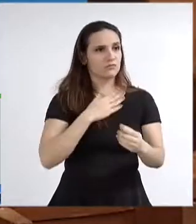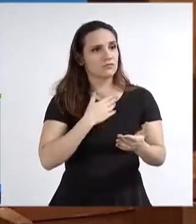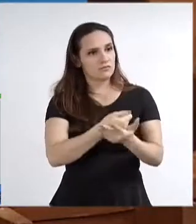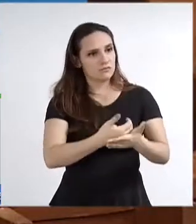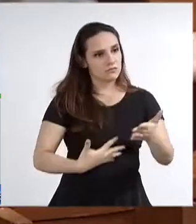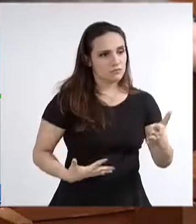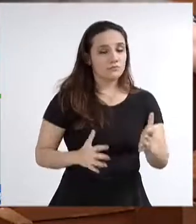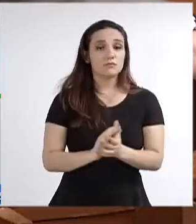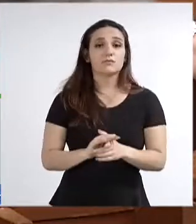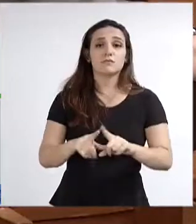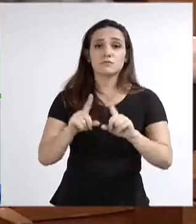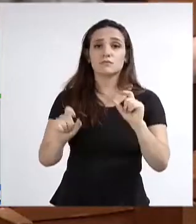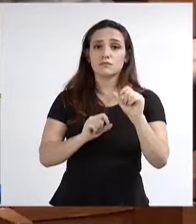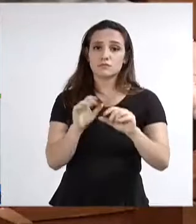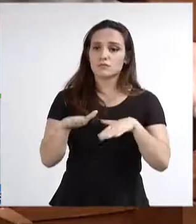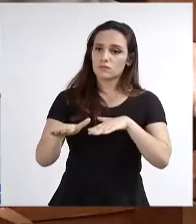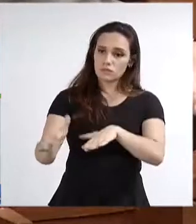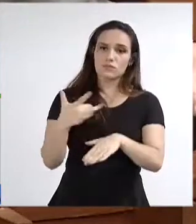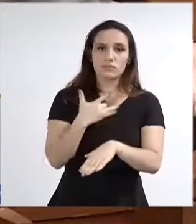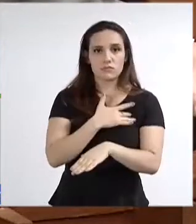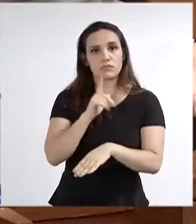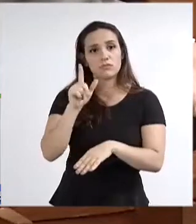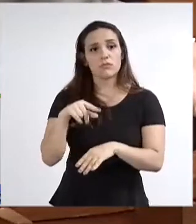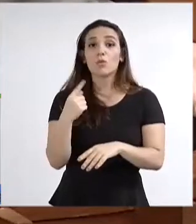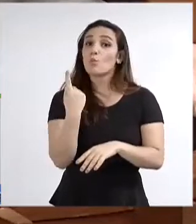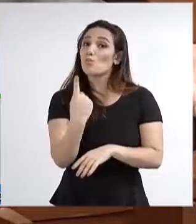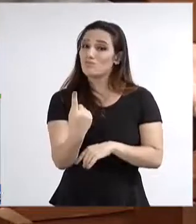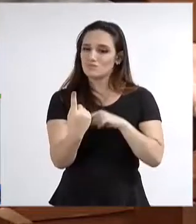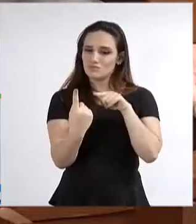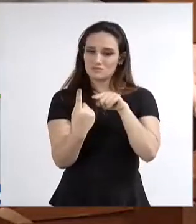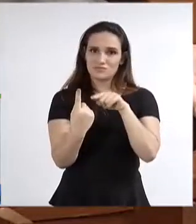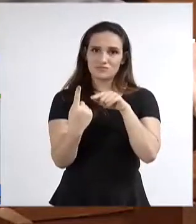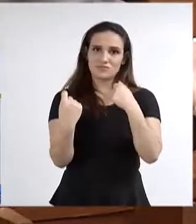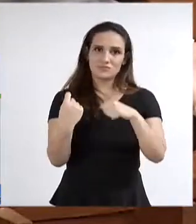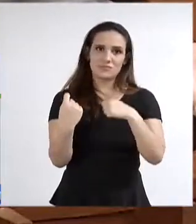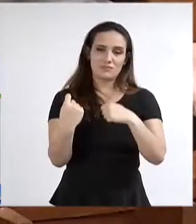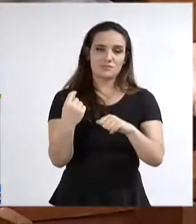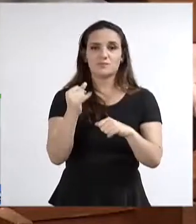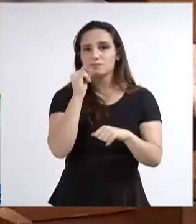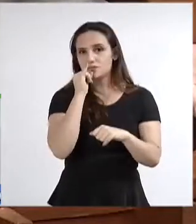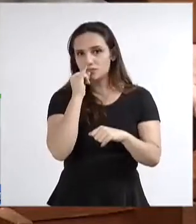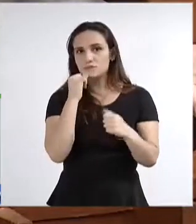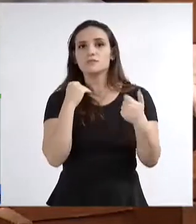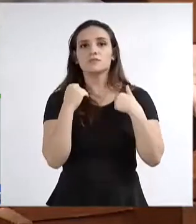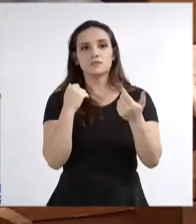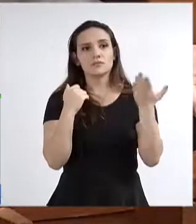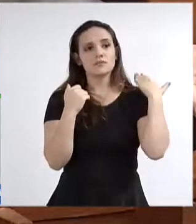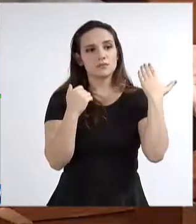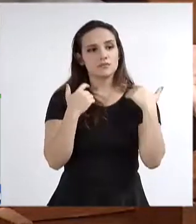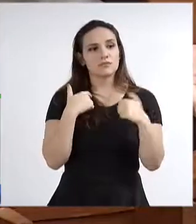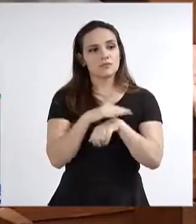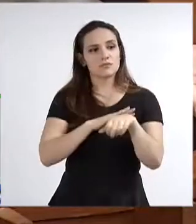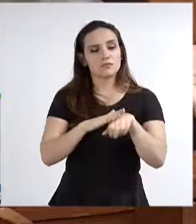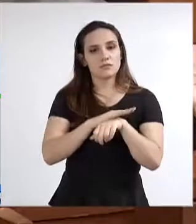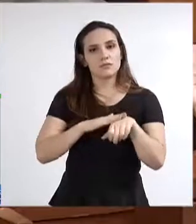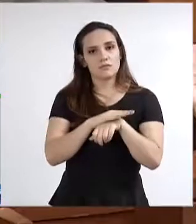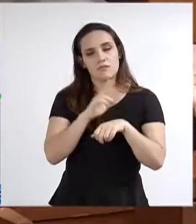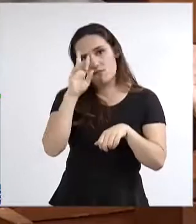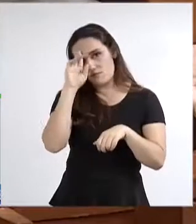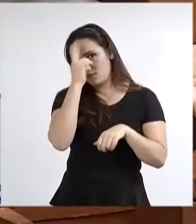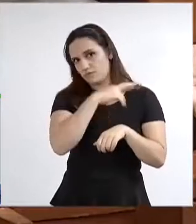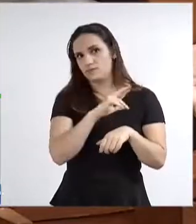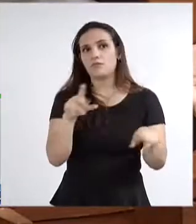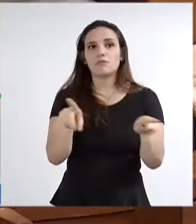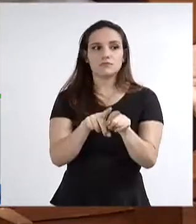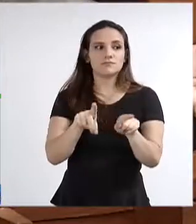e as caravanas, elas são uma necessidade. Eu, como bem disse o deputado professor Rinaldo,